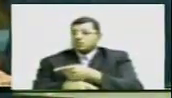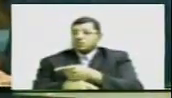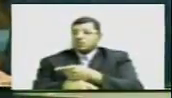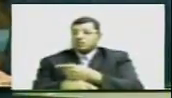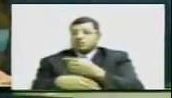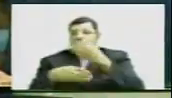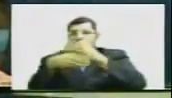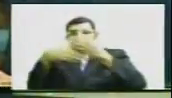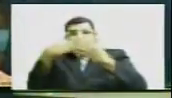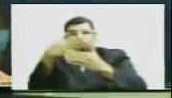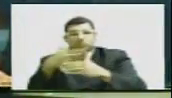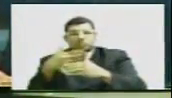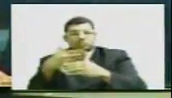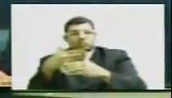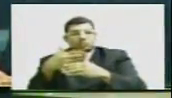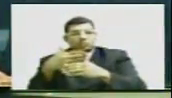essa